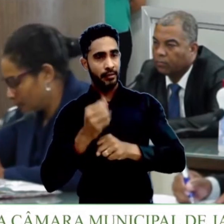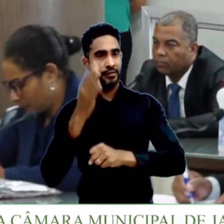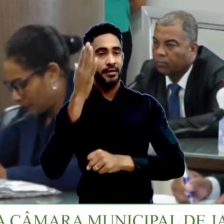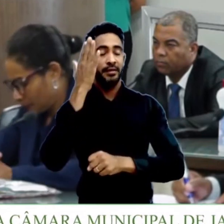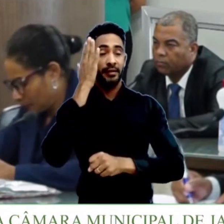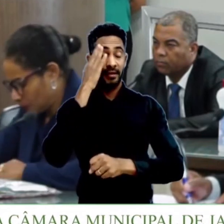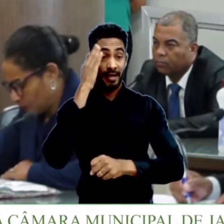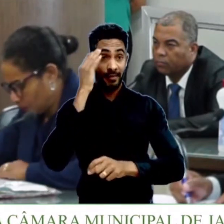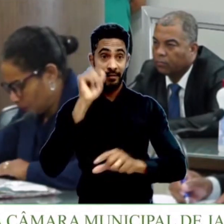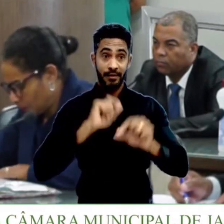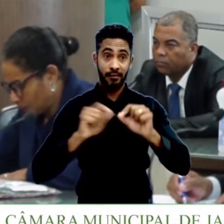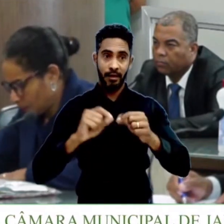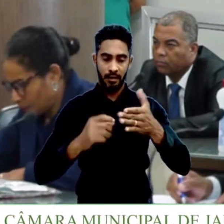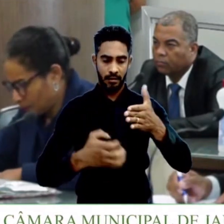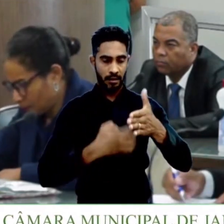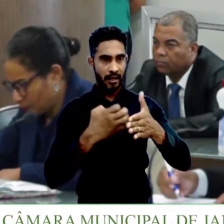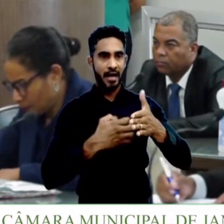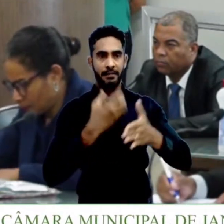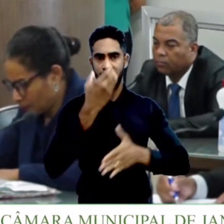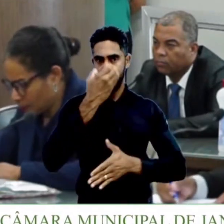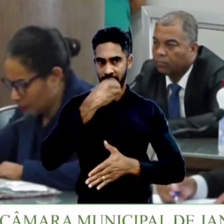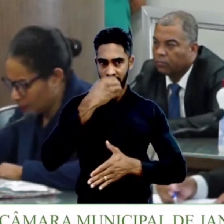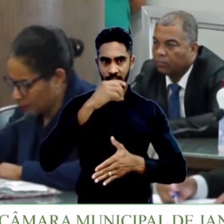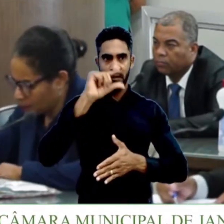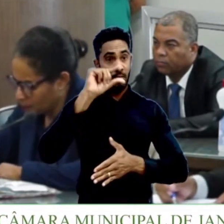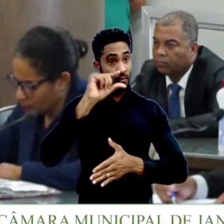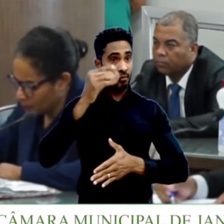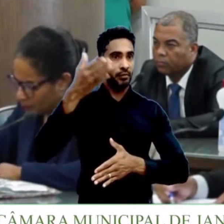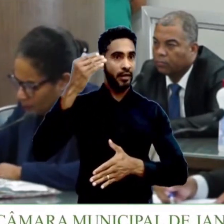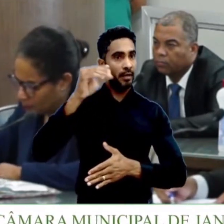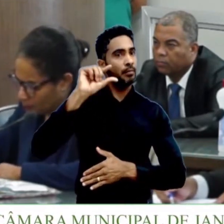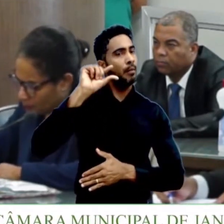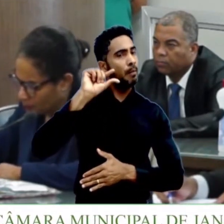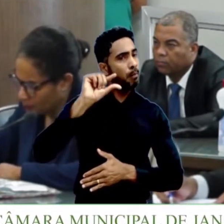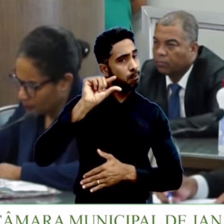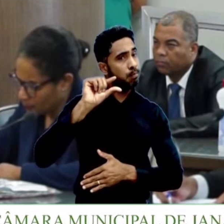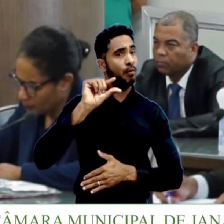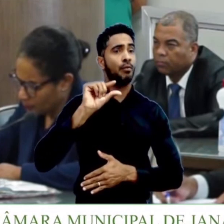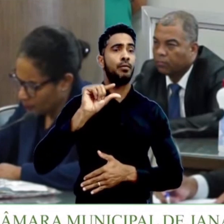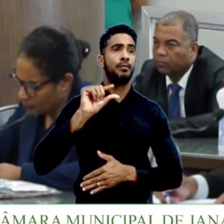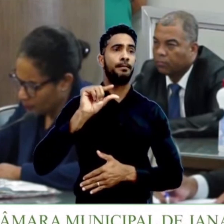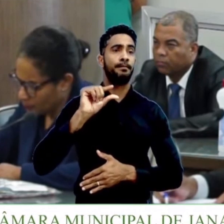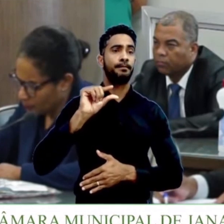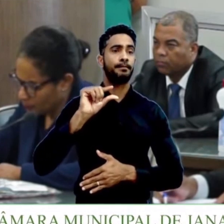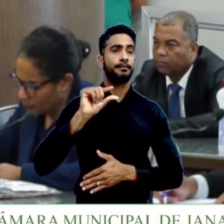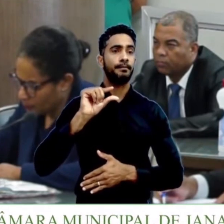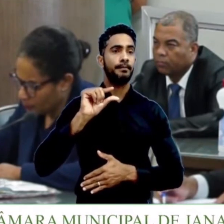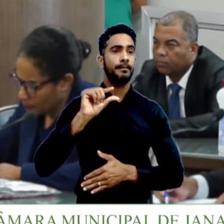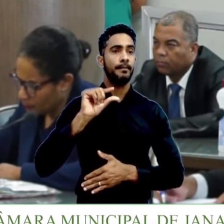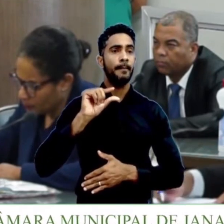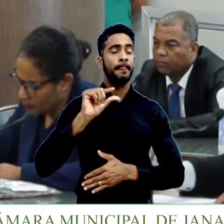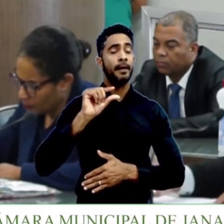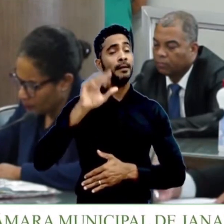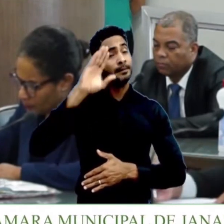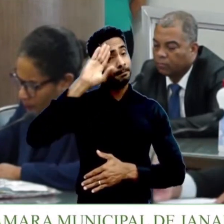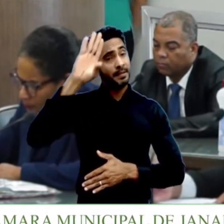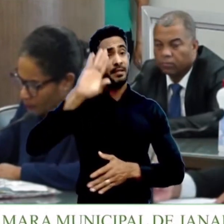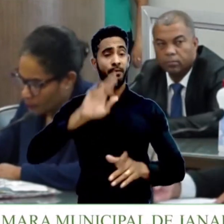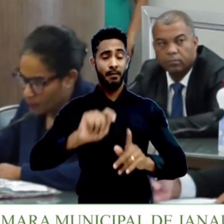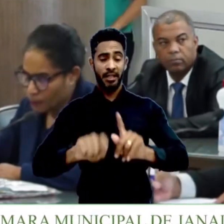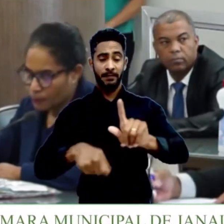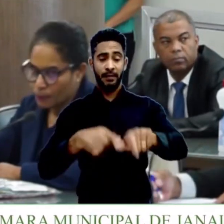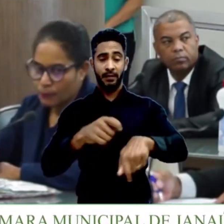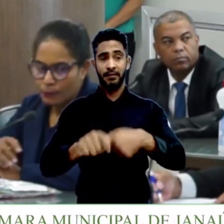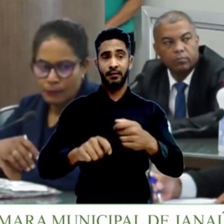Sabemos que a fruticultura, até pouco tempo aqui, era um pouco desorganizada, principalmente pela comercialização. E